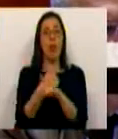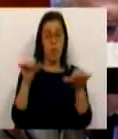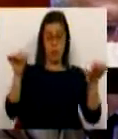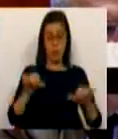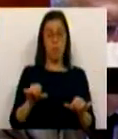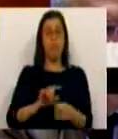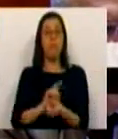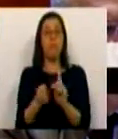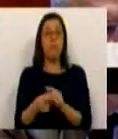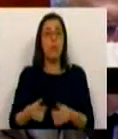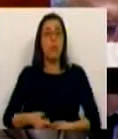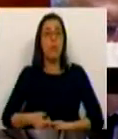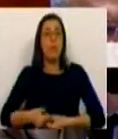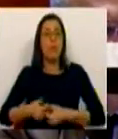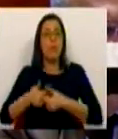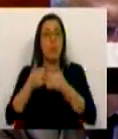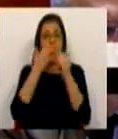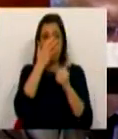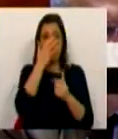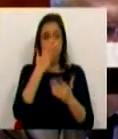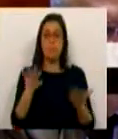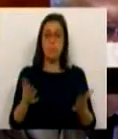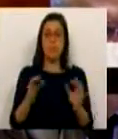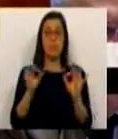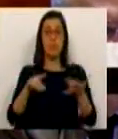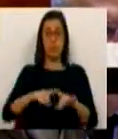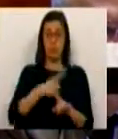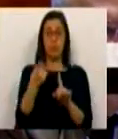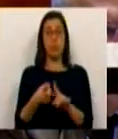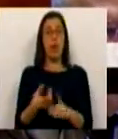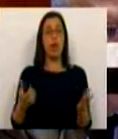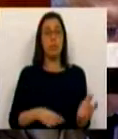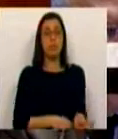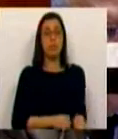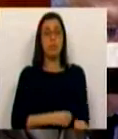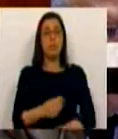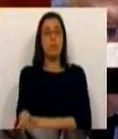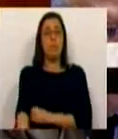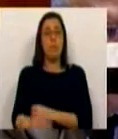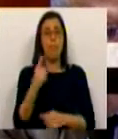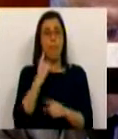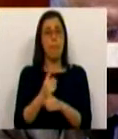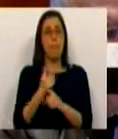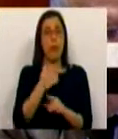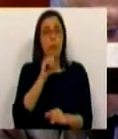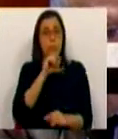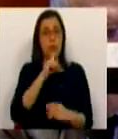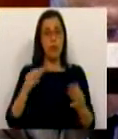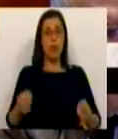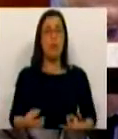correrem mal, foram correndo melhor. E chegámos ao final do ano, tendo mesmo sido